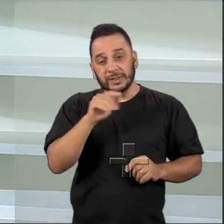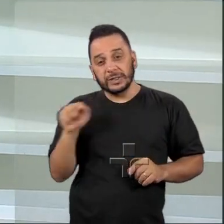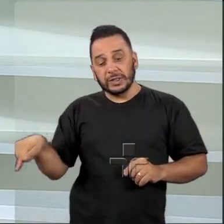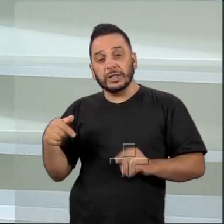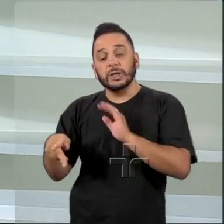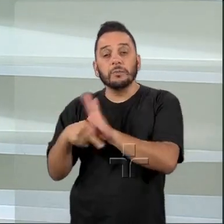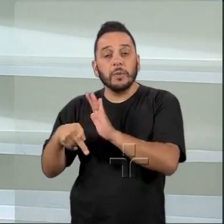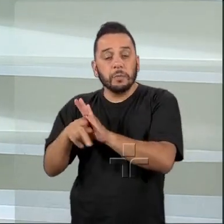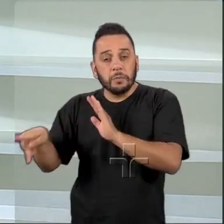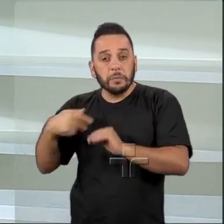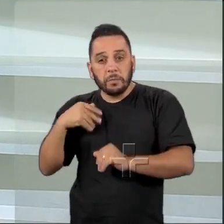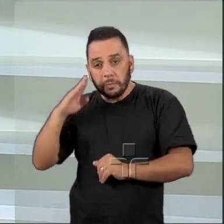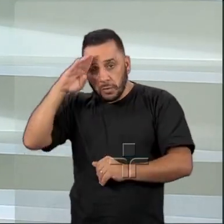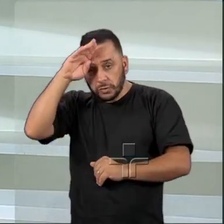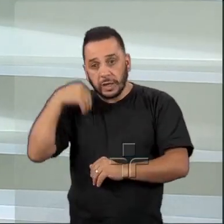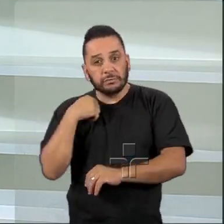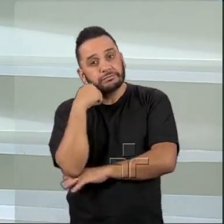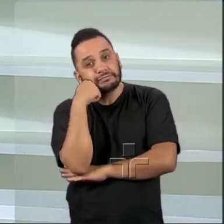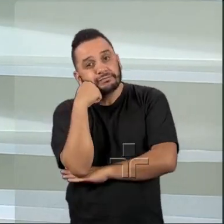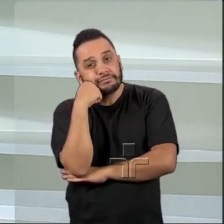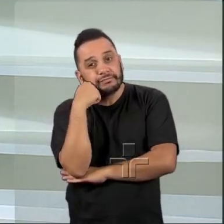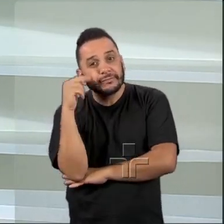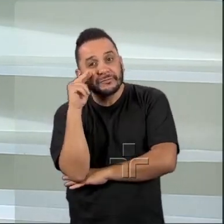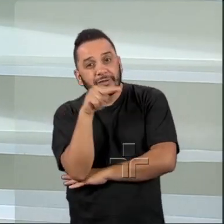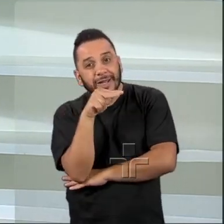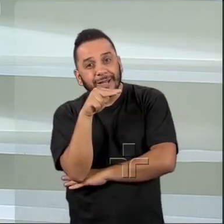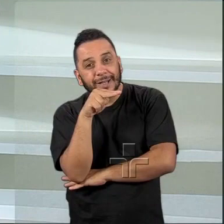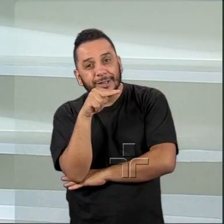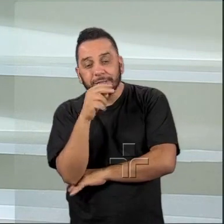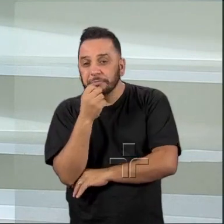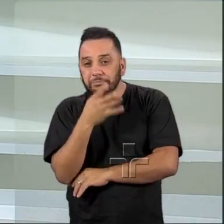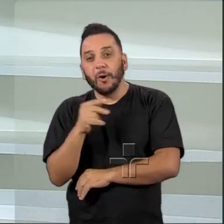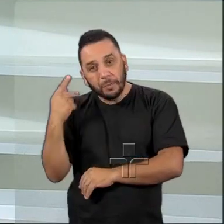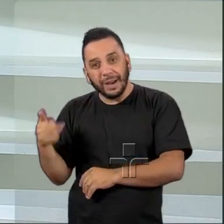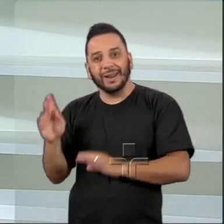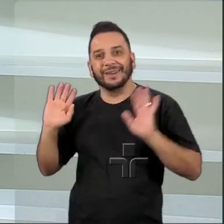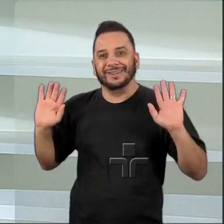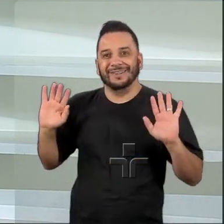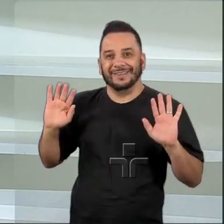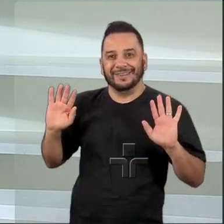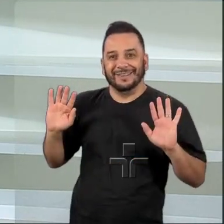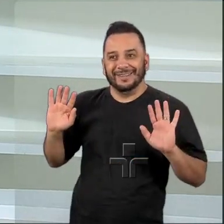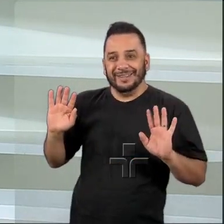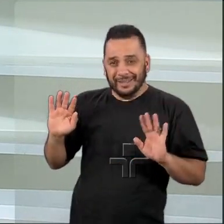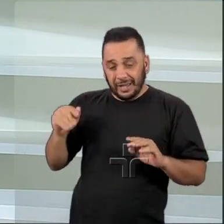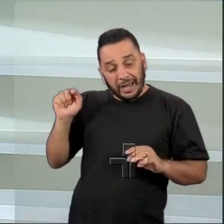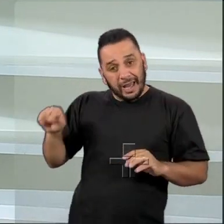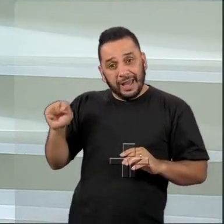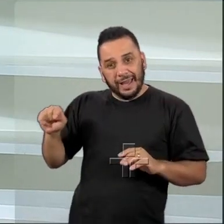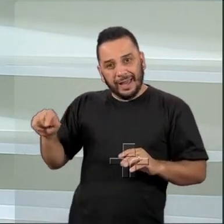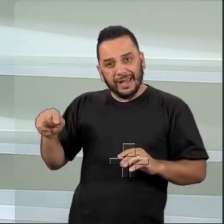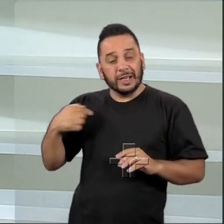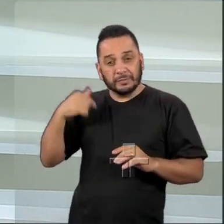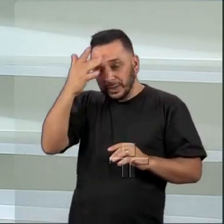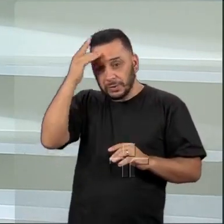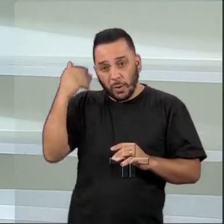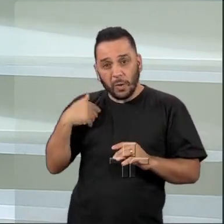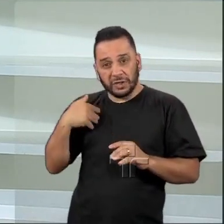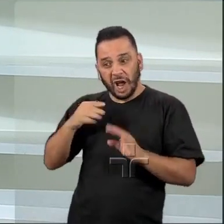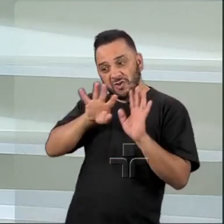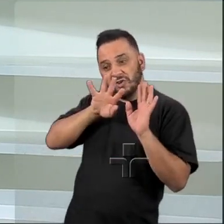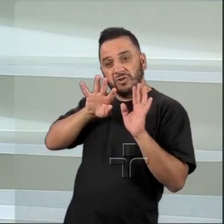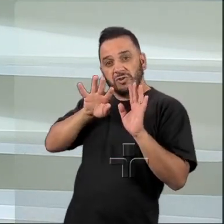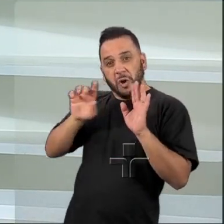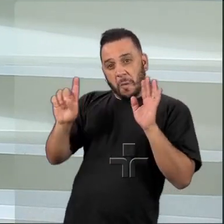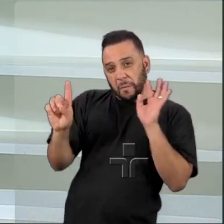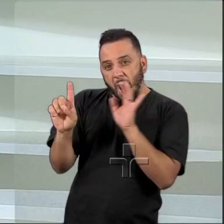todos deixaram ele em condições de jogo favoráveis. Para usar a metáfora do futebol, ele não foi marcado. Né? Marcou